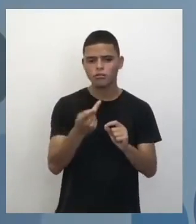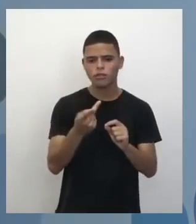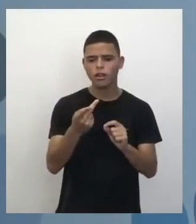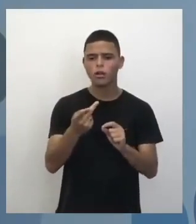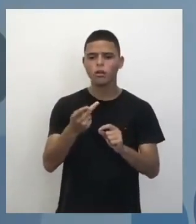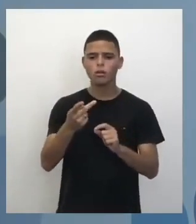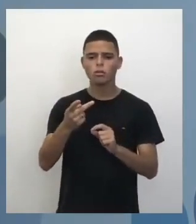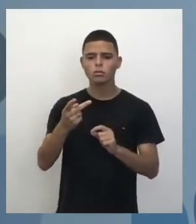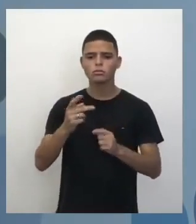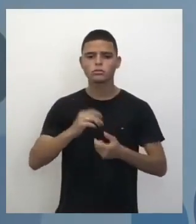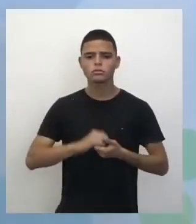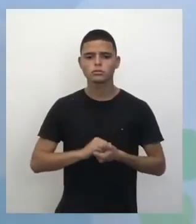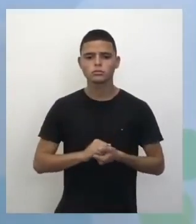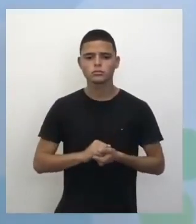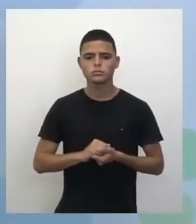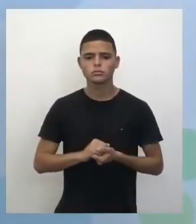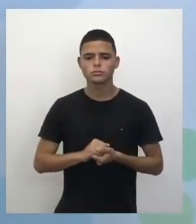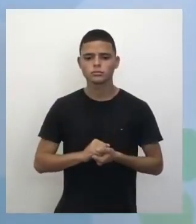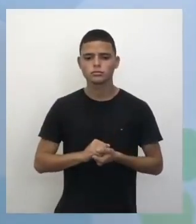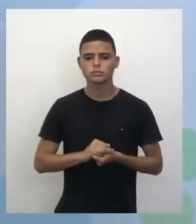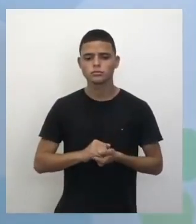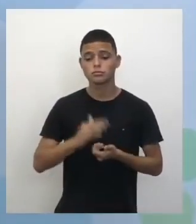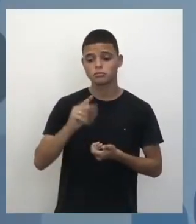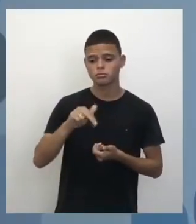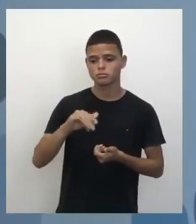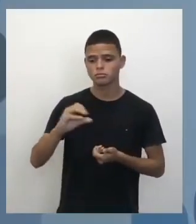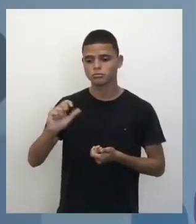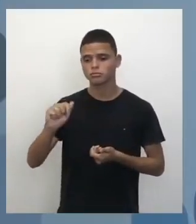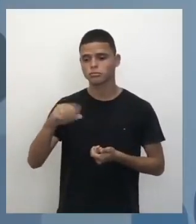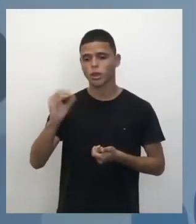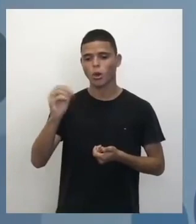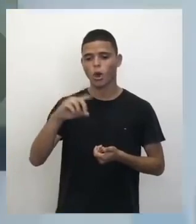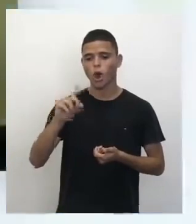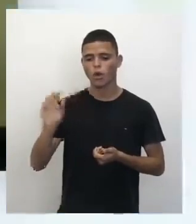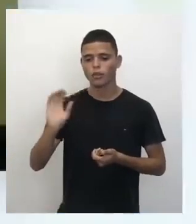seu lugar favorito? O Fantástico Mundo de Oz. Nossa, vamos lá então?